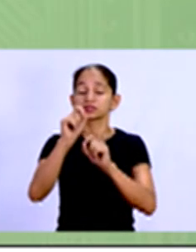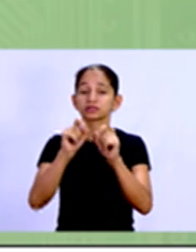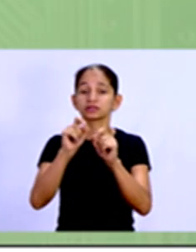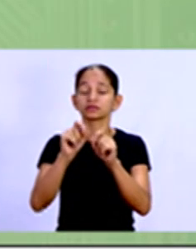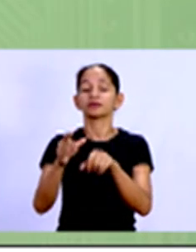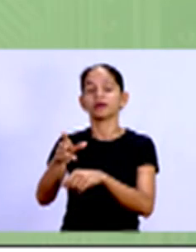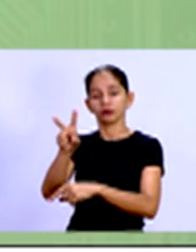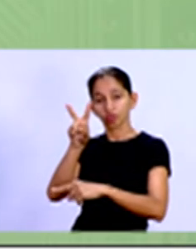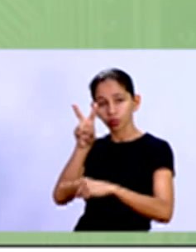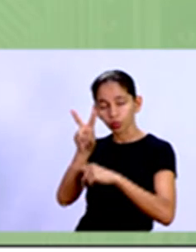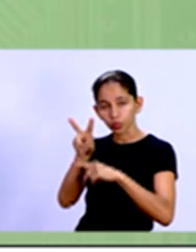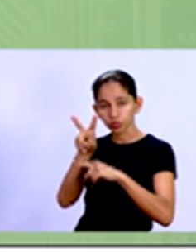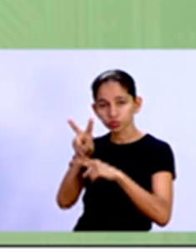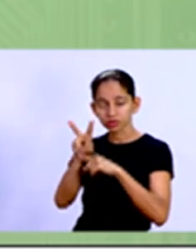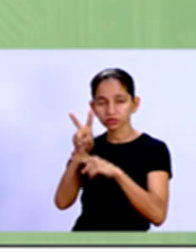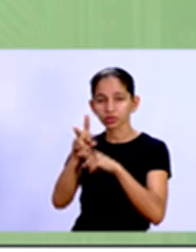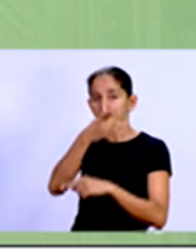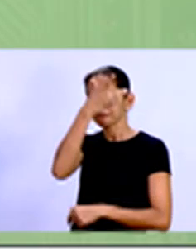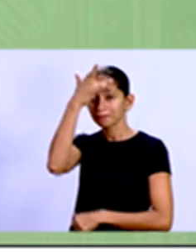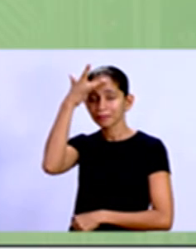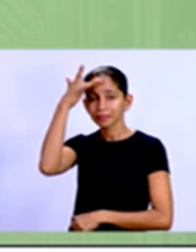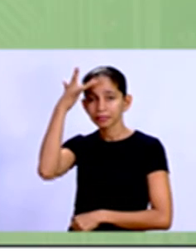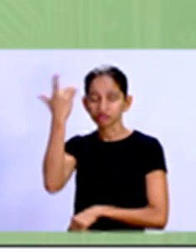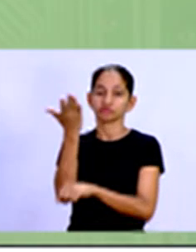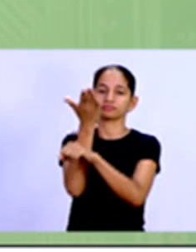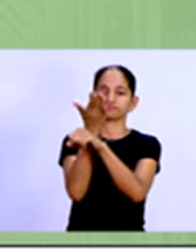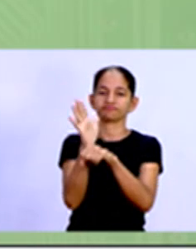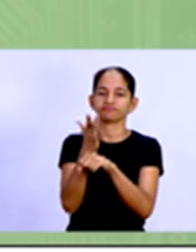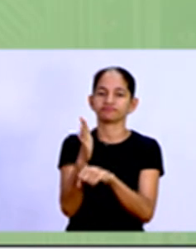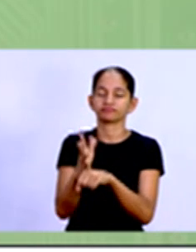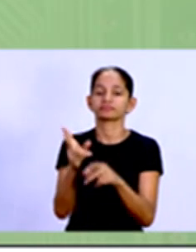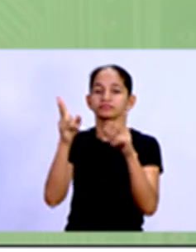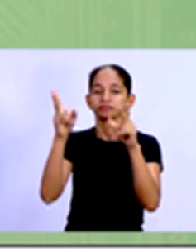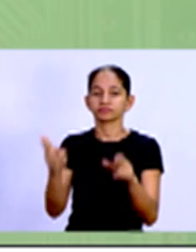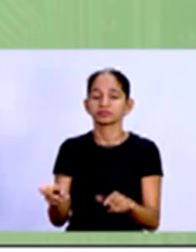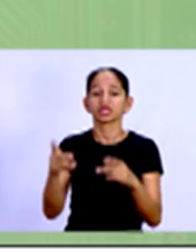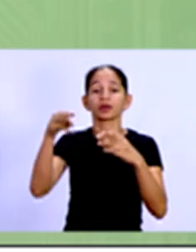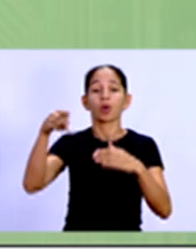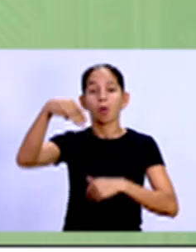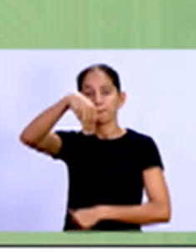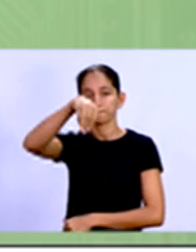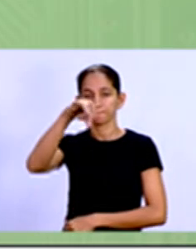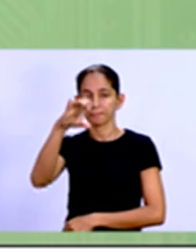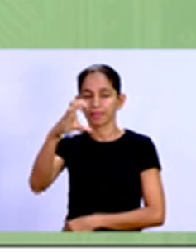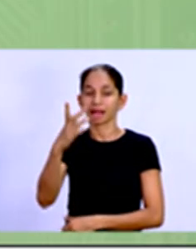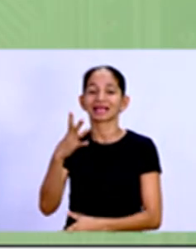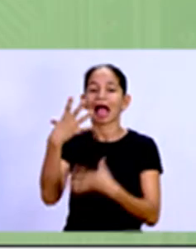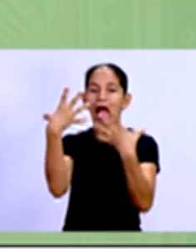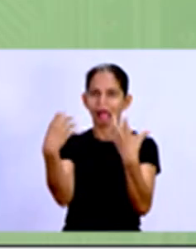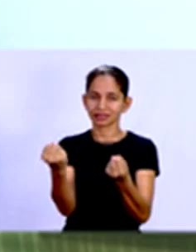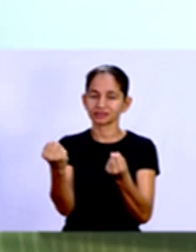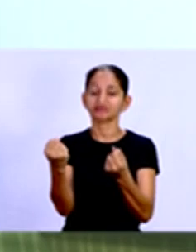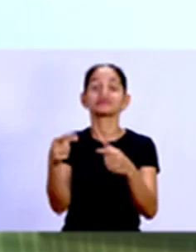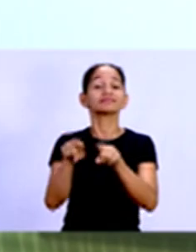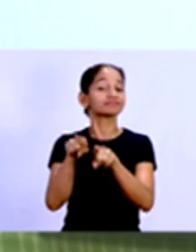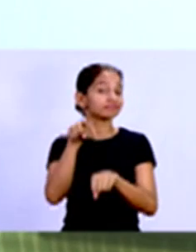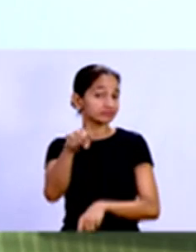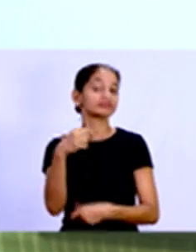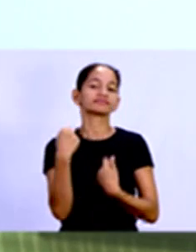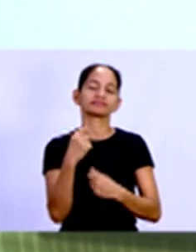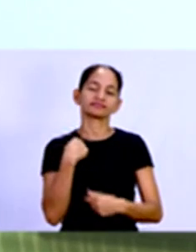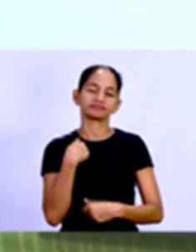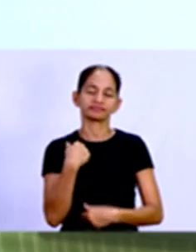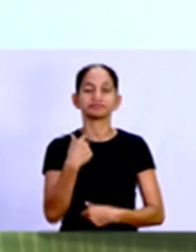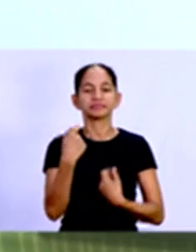de pessoa conferido por uma instituição de ensino reconhecida pelo Ministério da Educação. Então, para você ser cuidador de idoso, você tem que